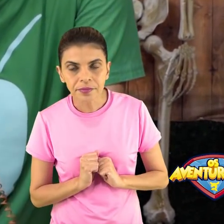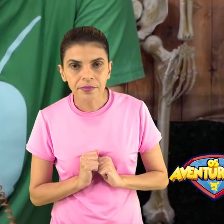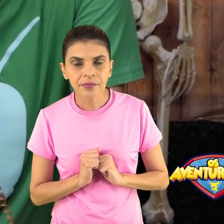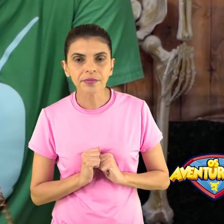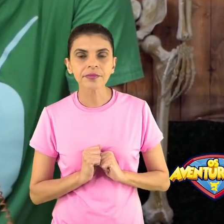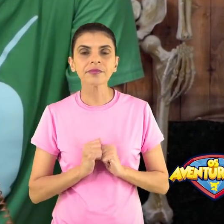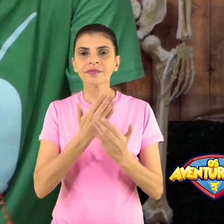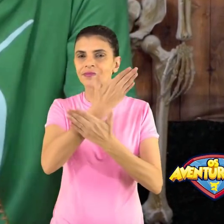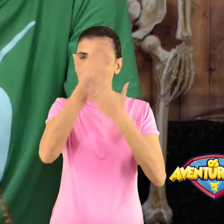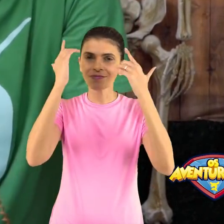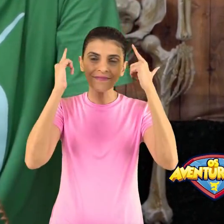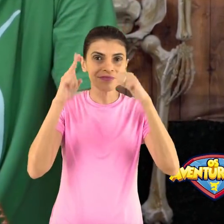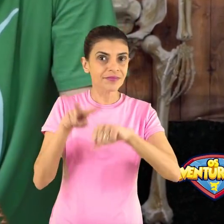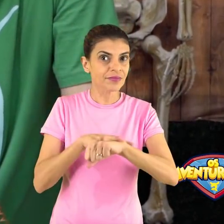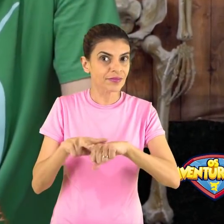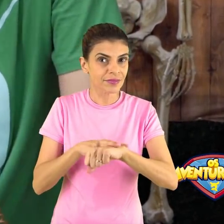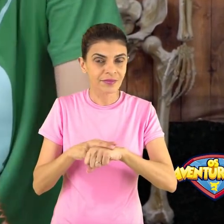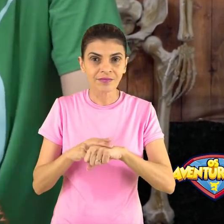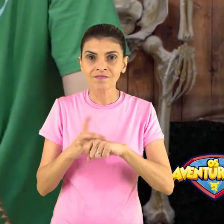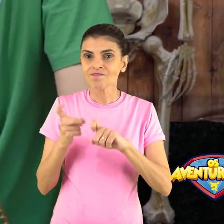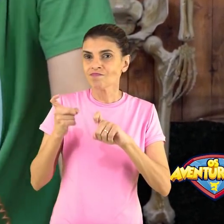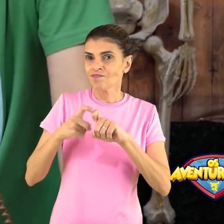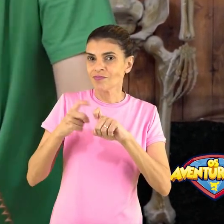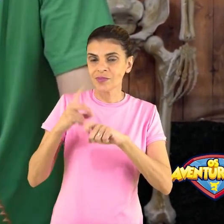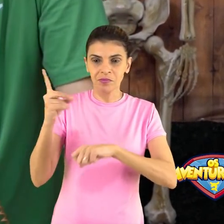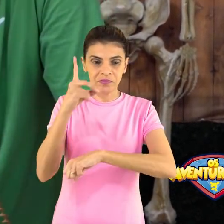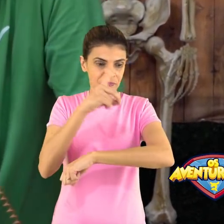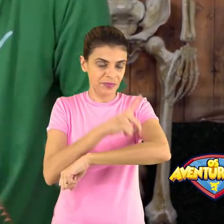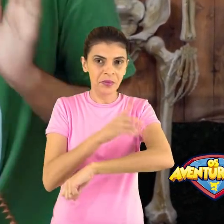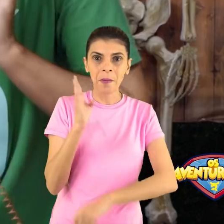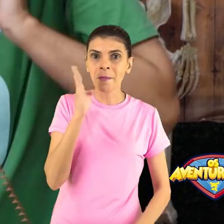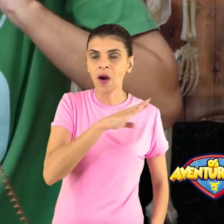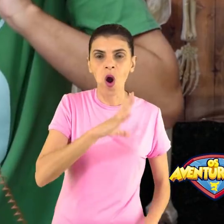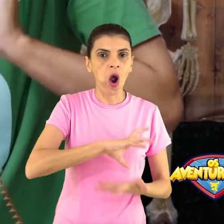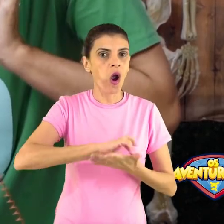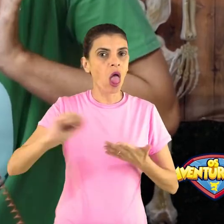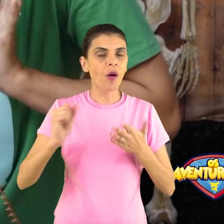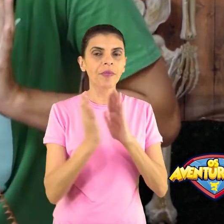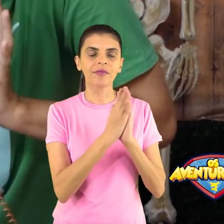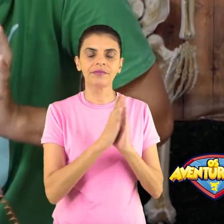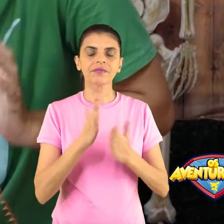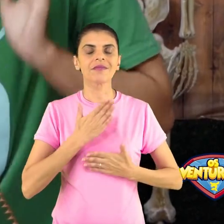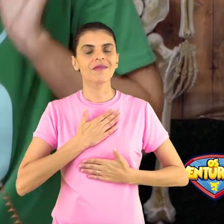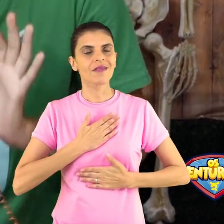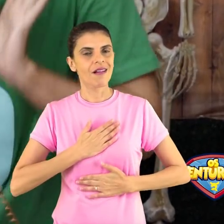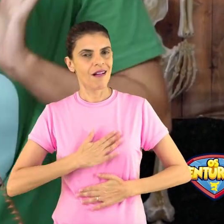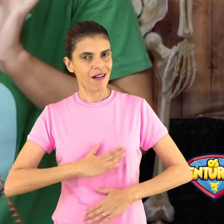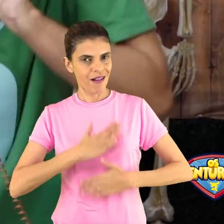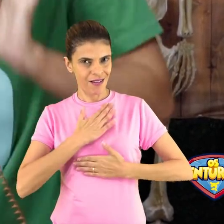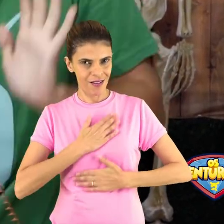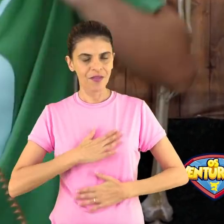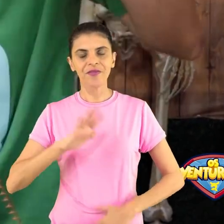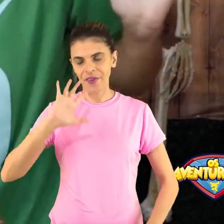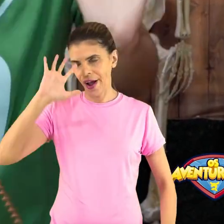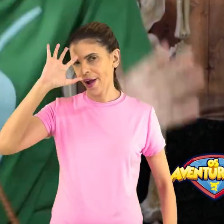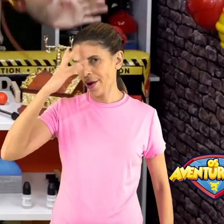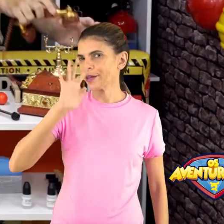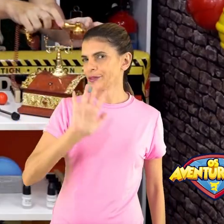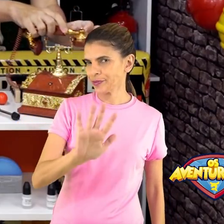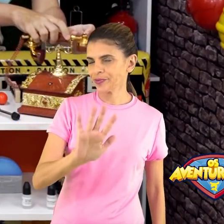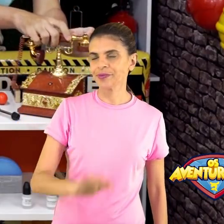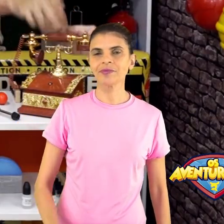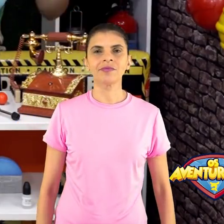Alô? Aventureiro Verde, o doutor Dinomal roubou minha foca de pelúcia. Calma, vamos resolver.